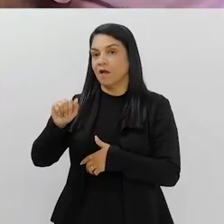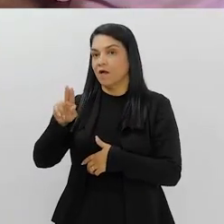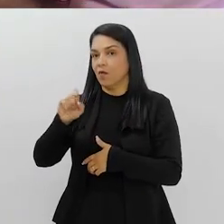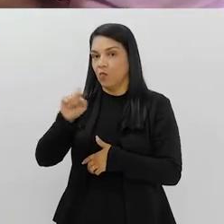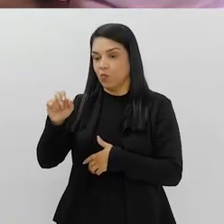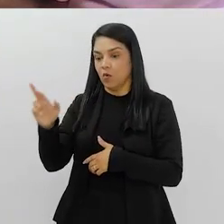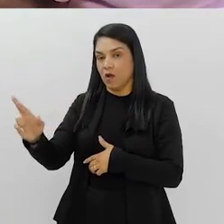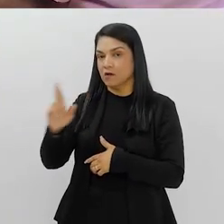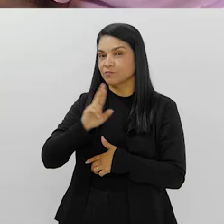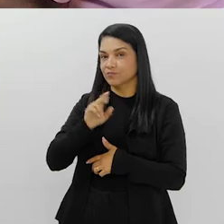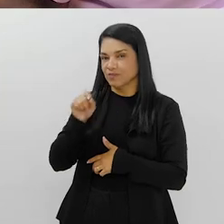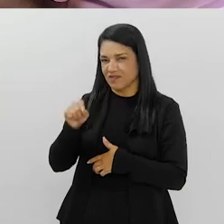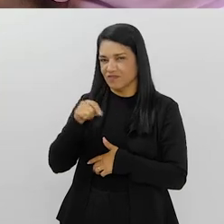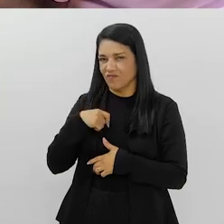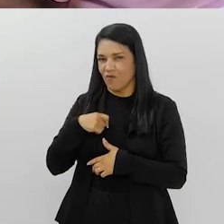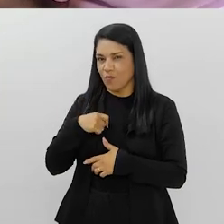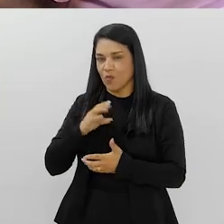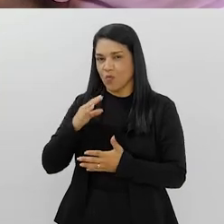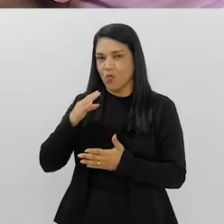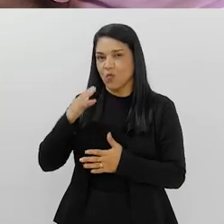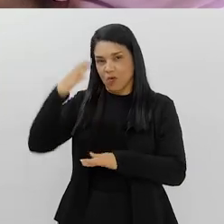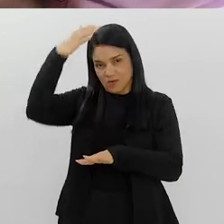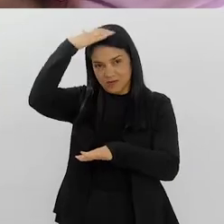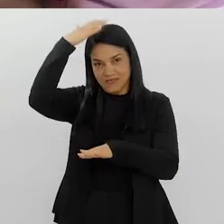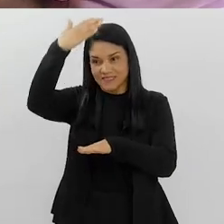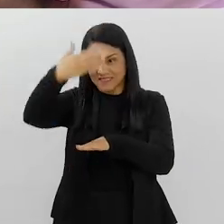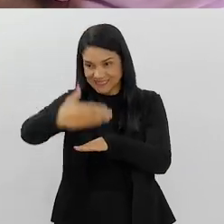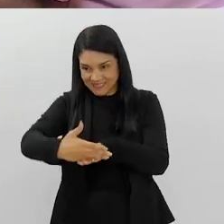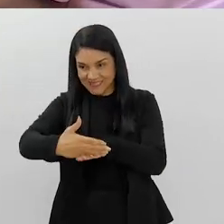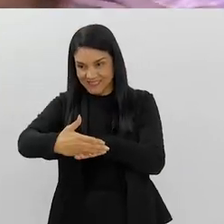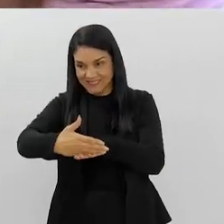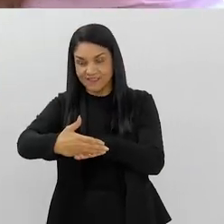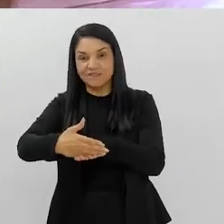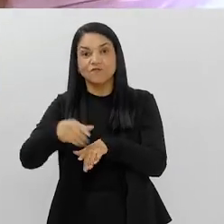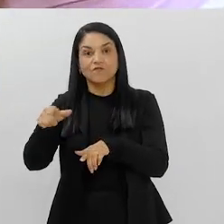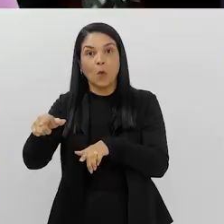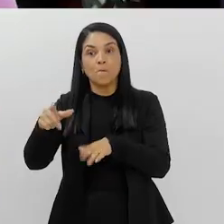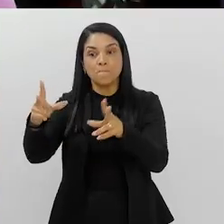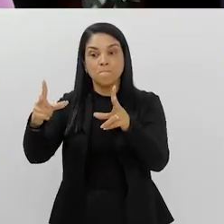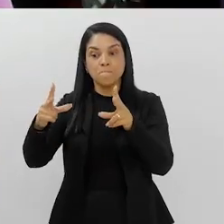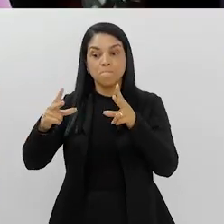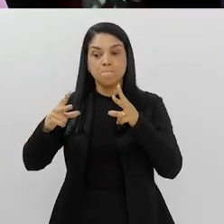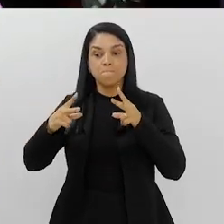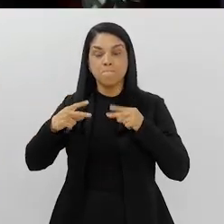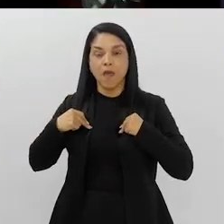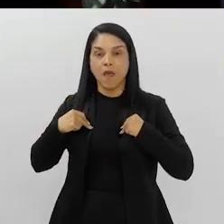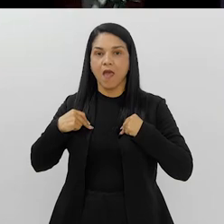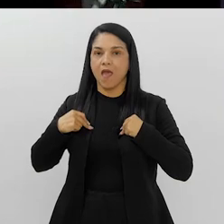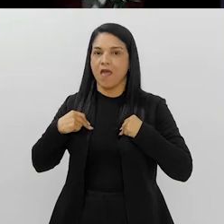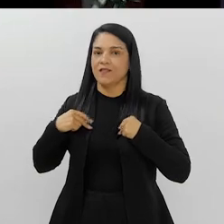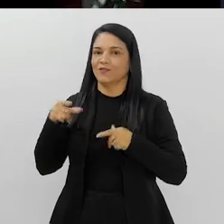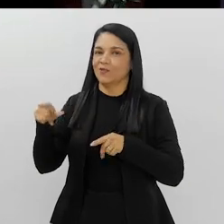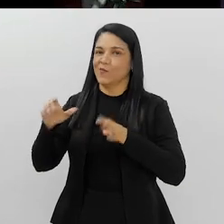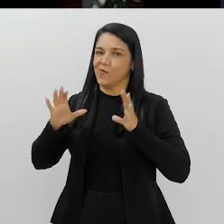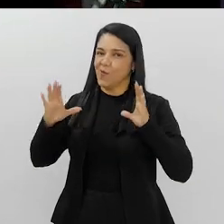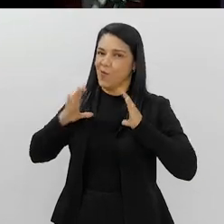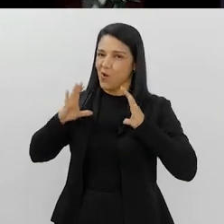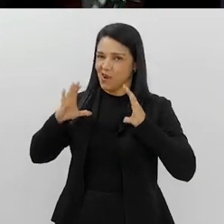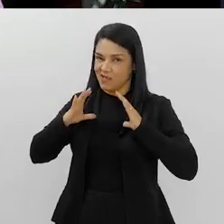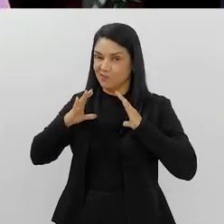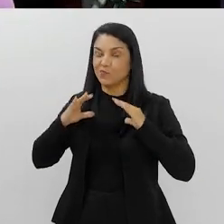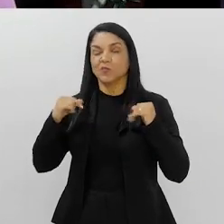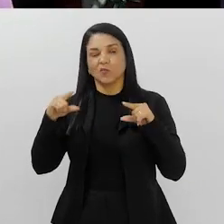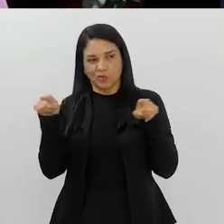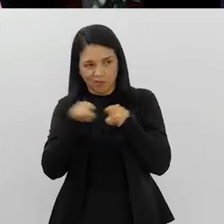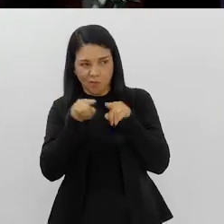foi o centroavante que errou, foi mérito do goleiro. Mérito Raul do goleiro. Sempre saiu por esse lado.